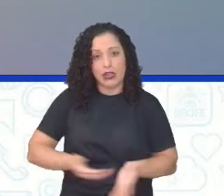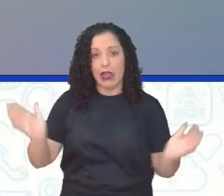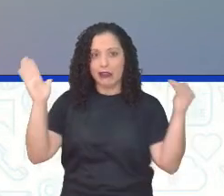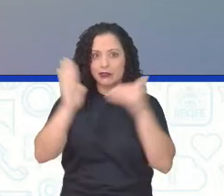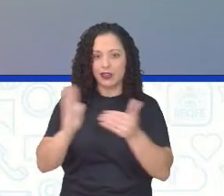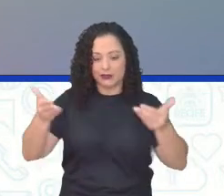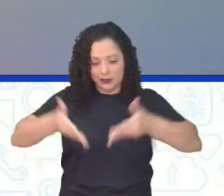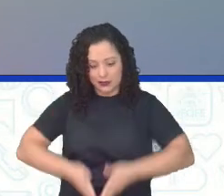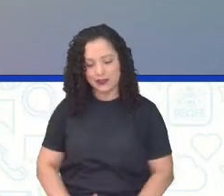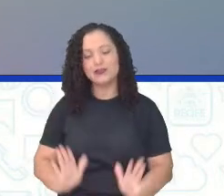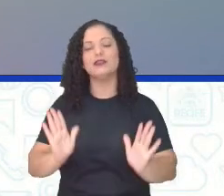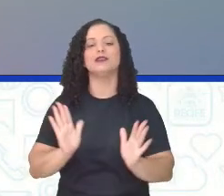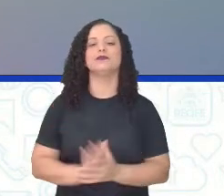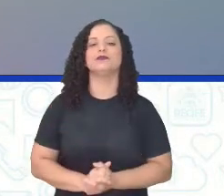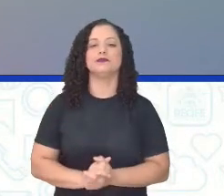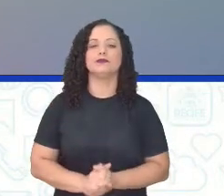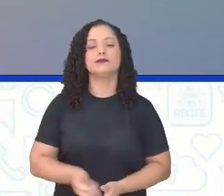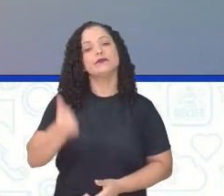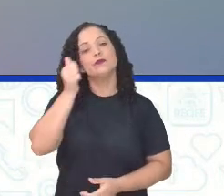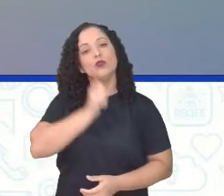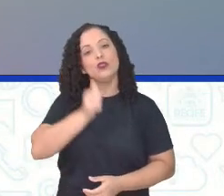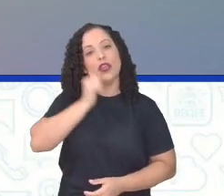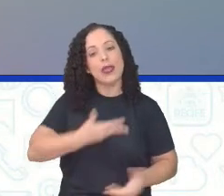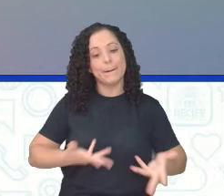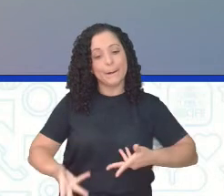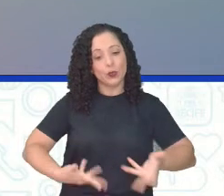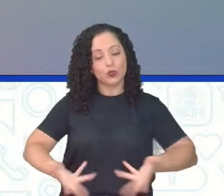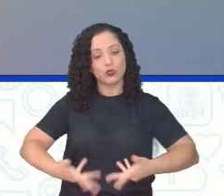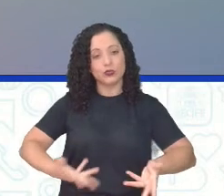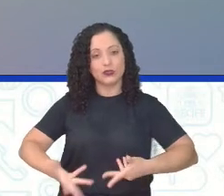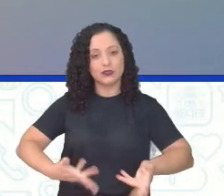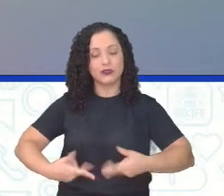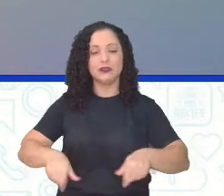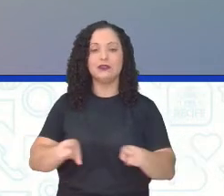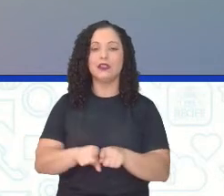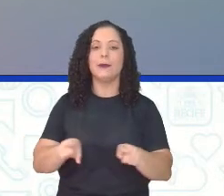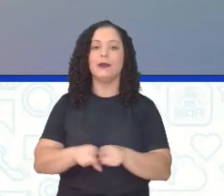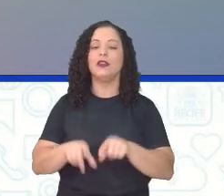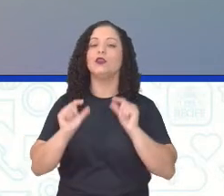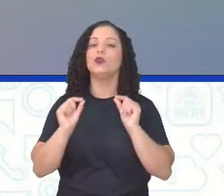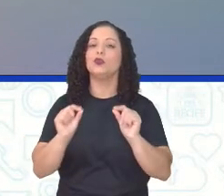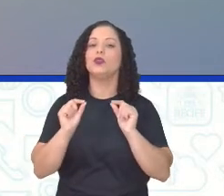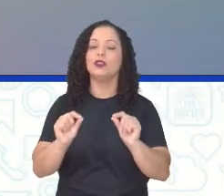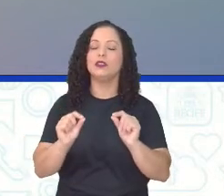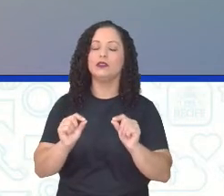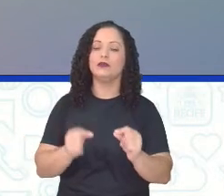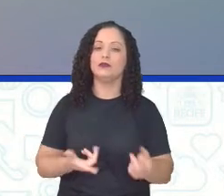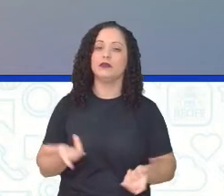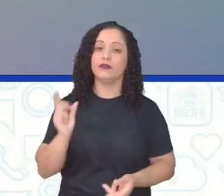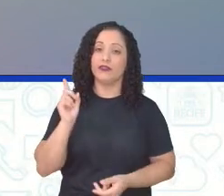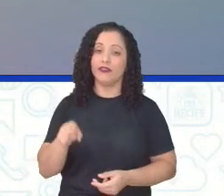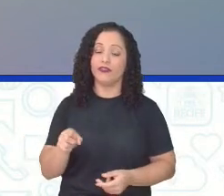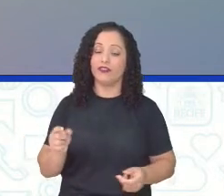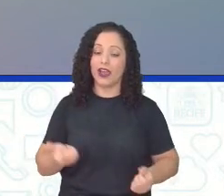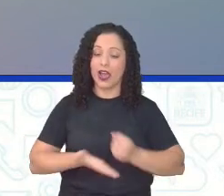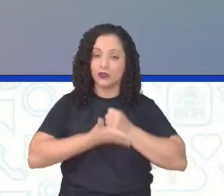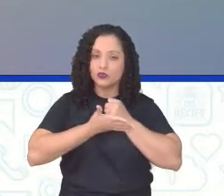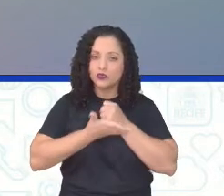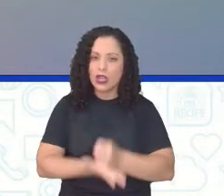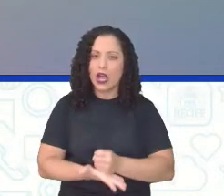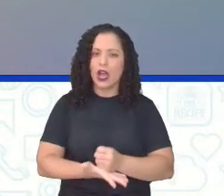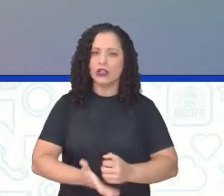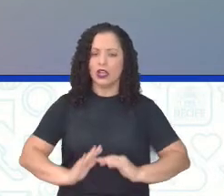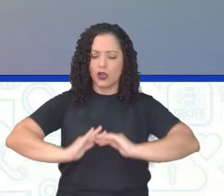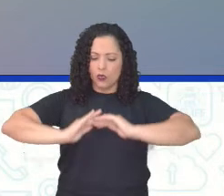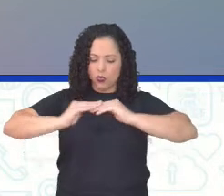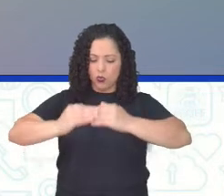reprodutora, né, mas ele vai produzir também a questão aí, ele vai também ajudar a